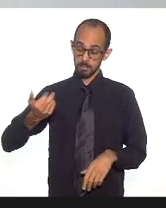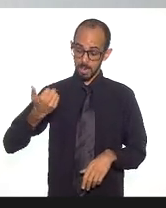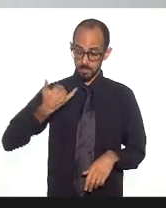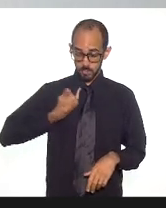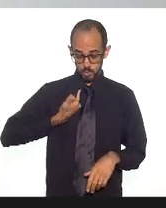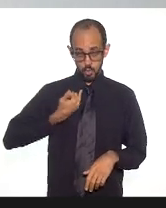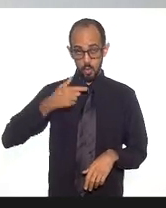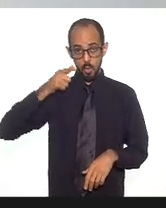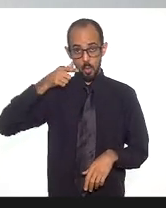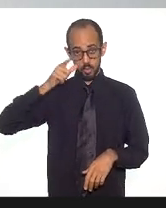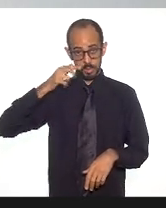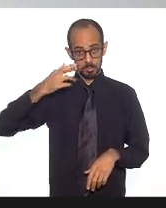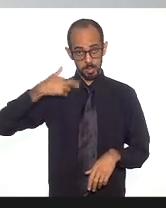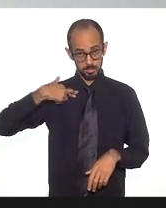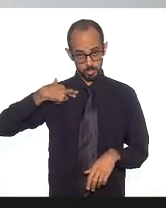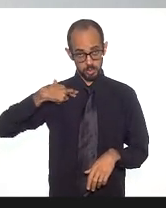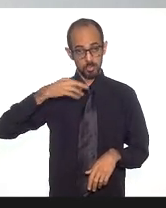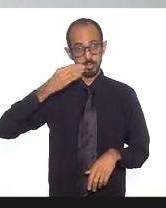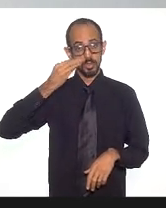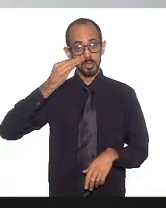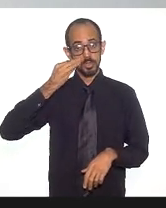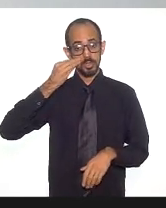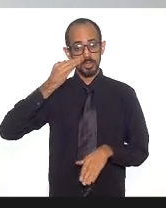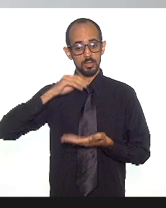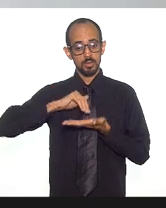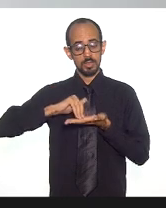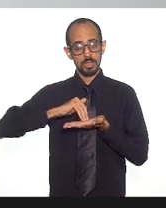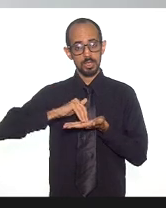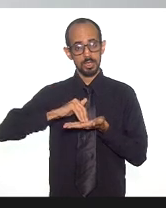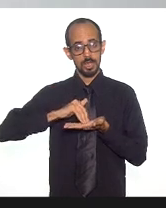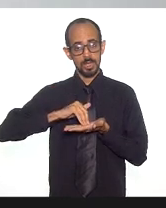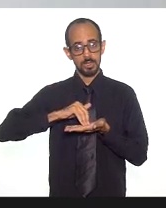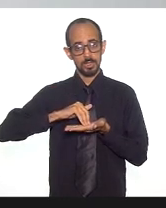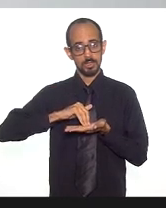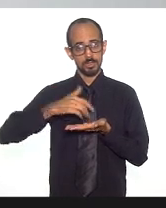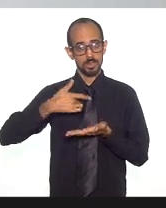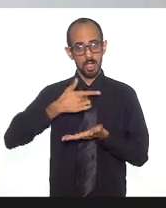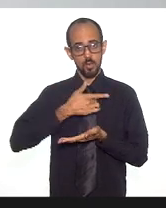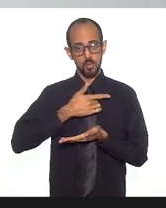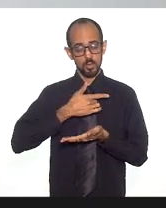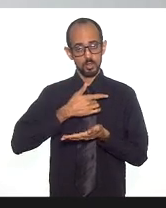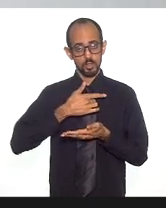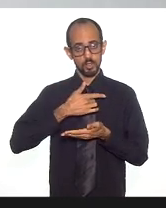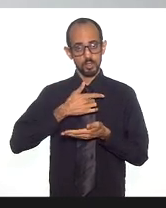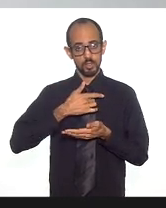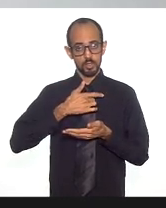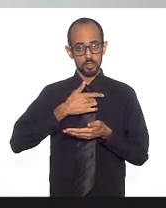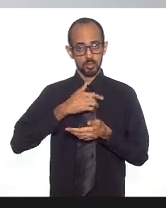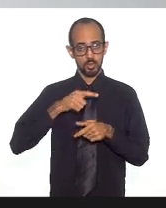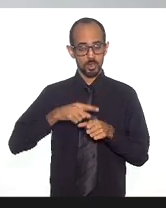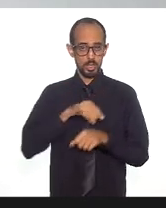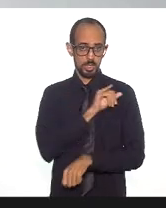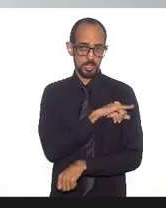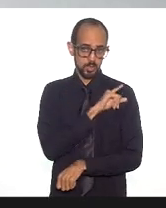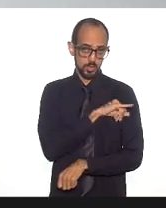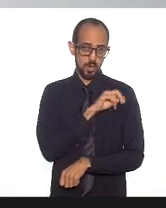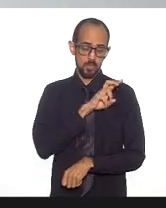inúmeras vezes uma reunião com o secretário de Saúde do município do Rio de Janeiro e não conseguir, de que